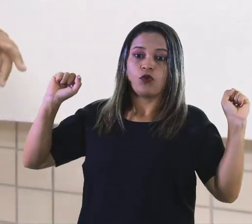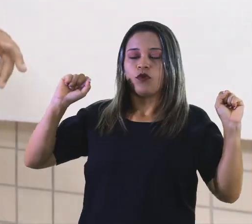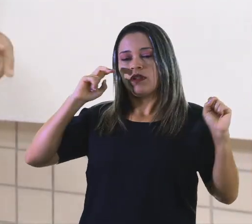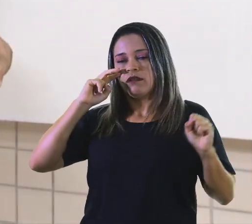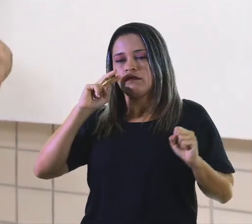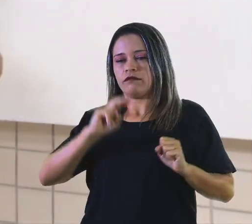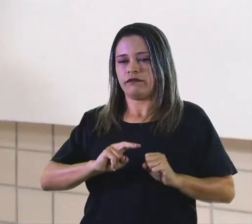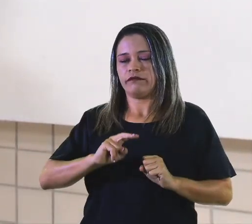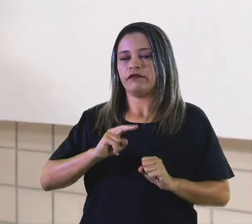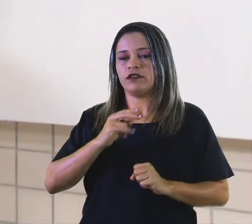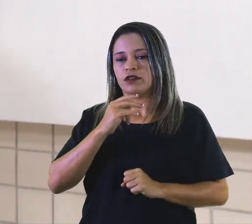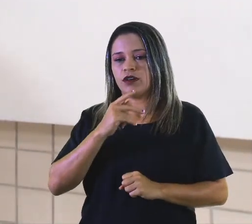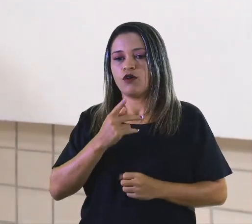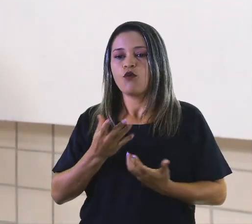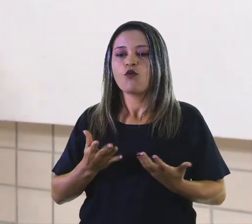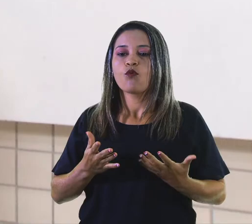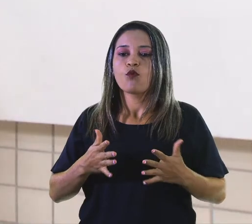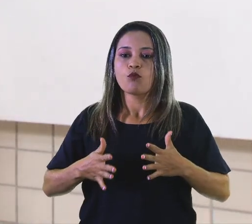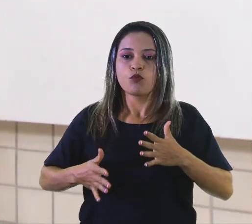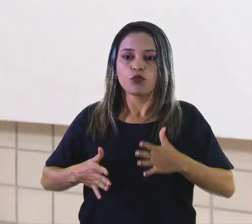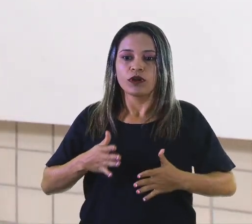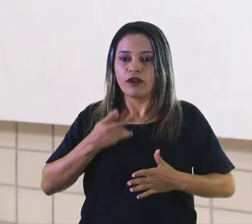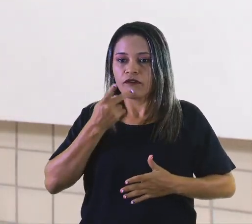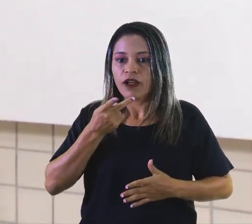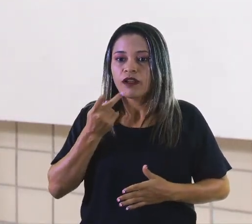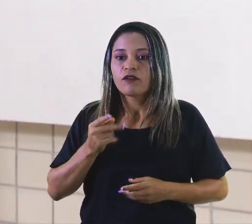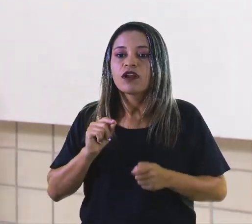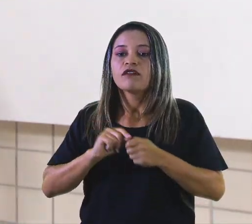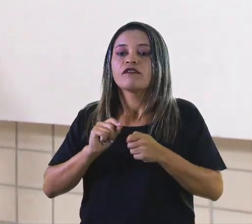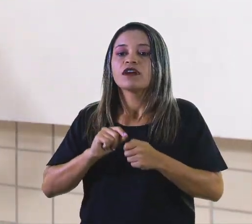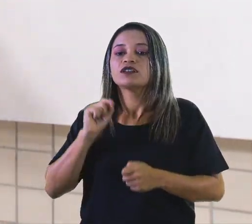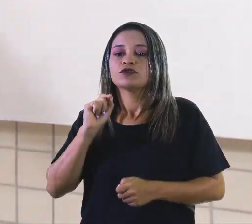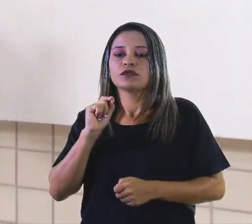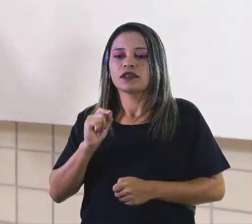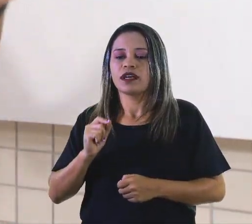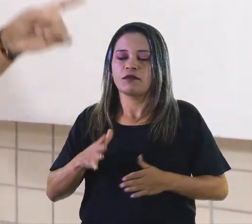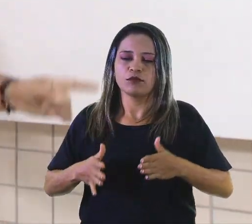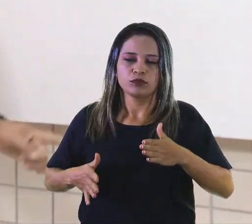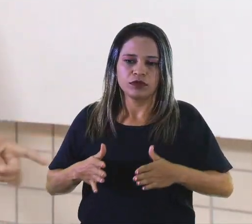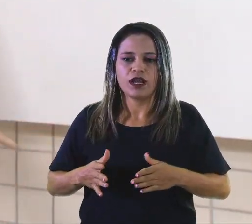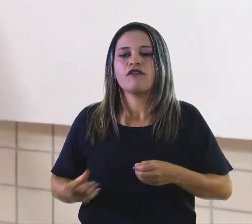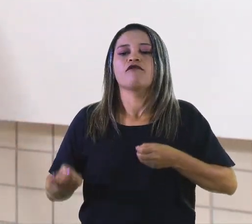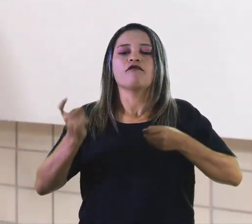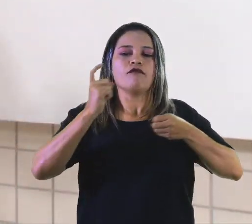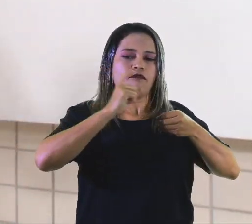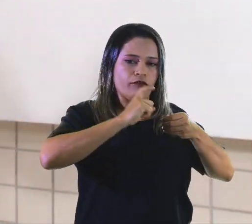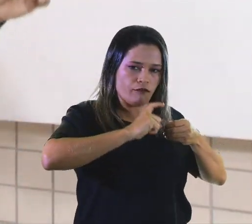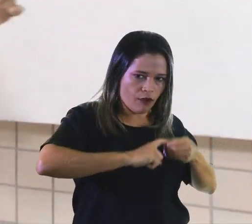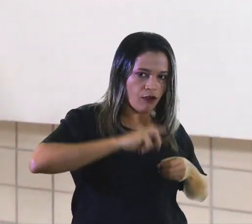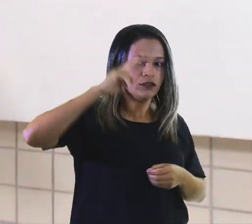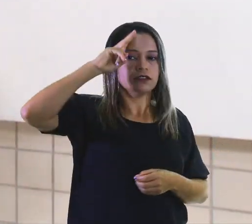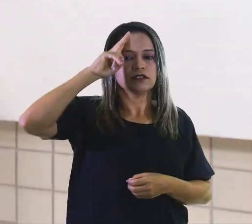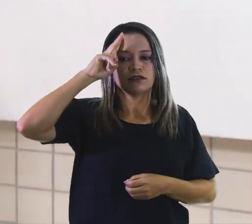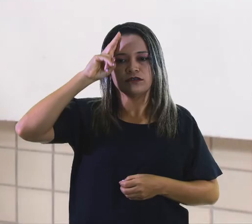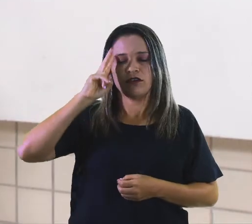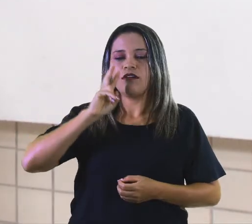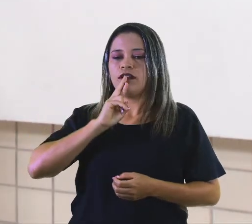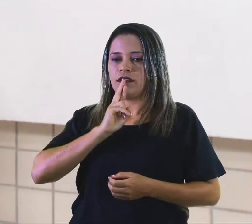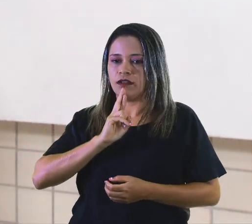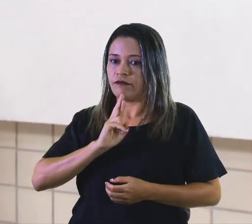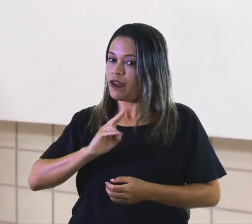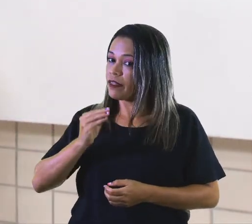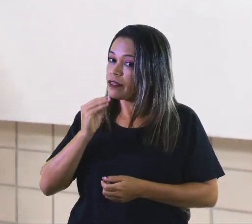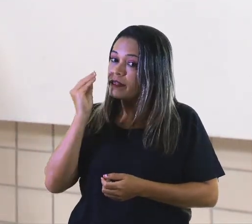estava falando, o que ele fez para o boneco? Aí você volta lá na história e vai